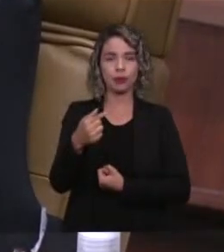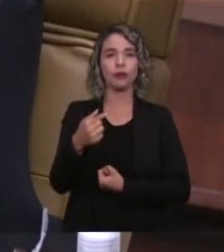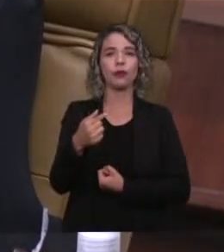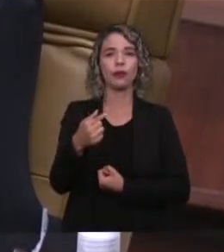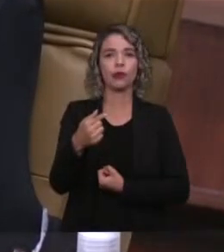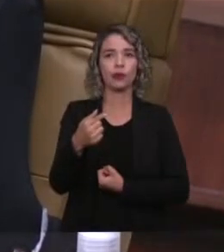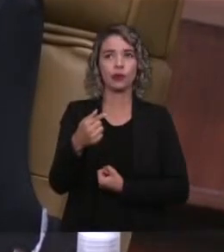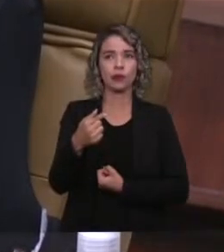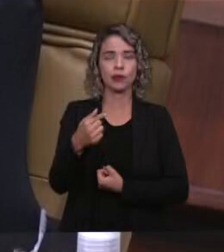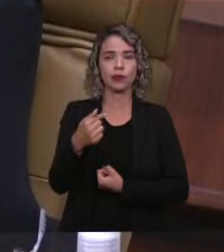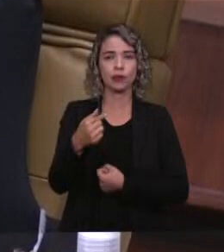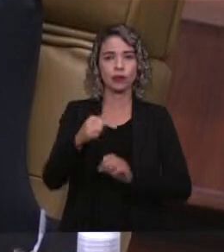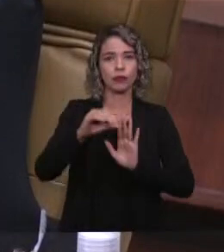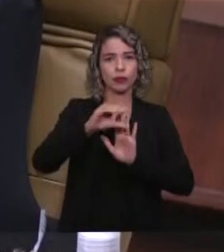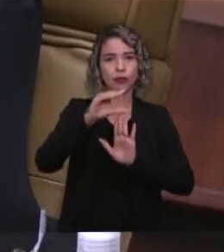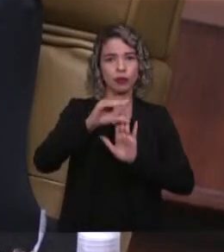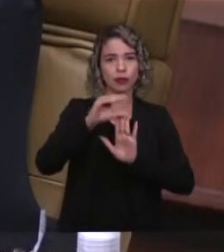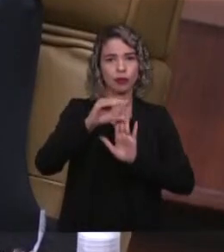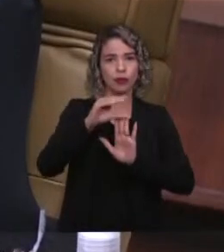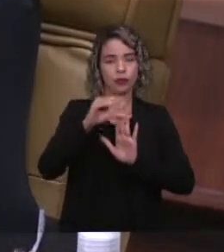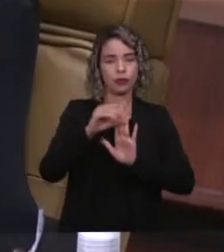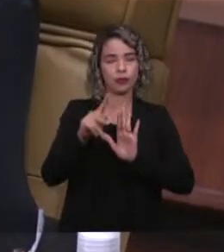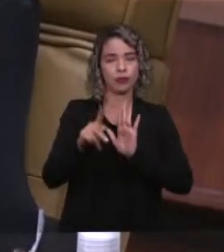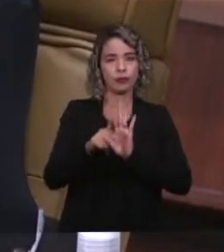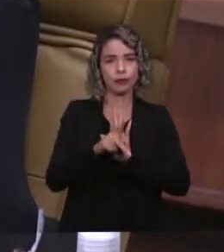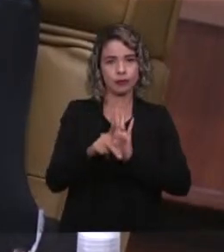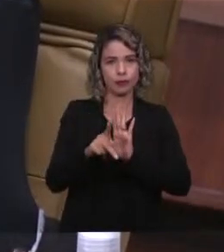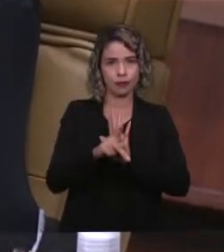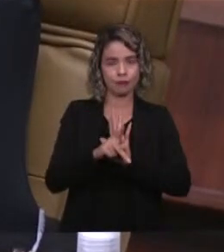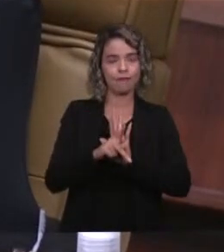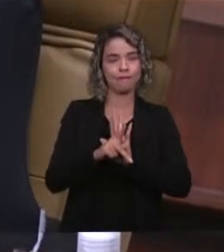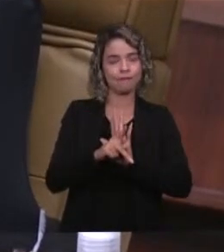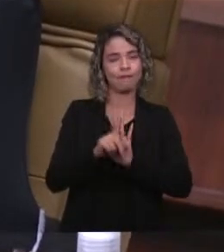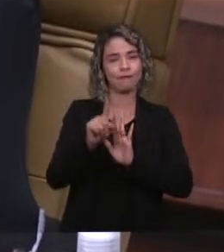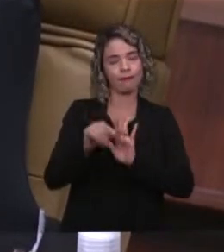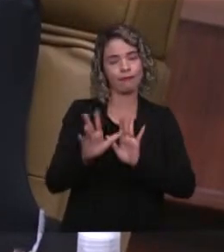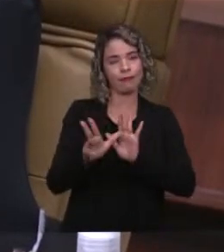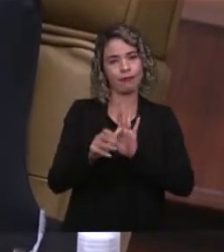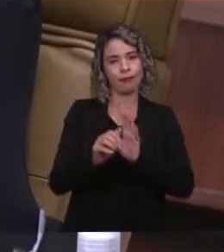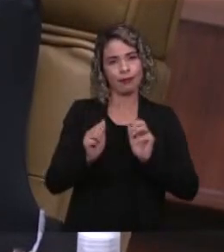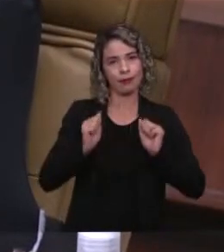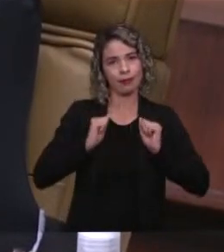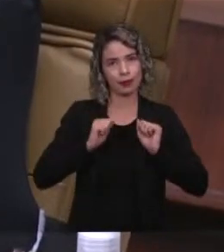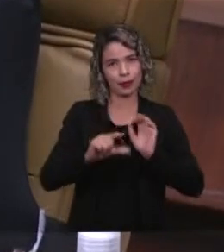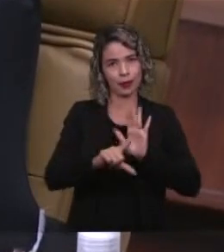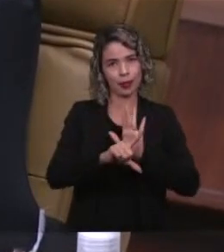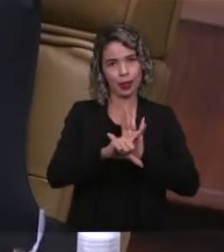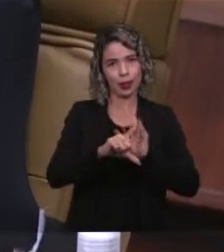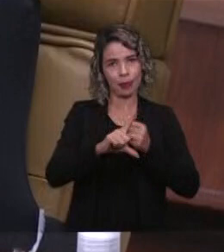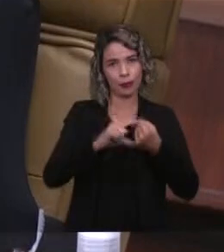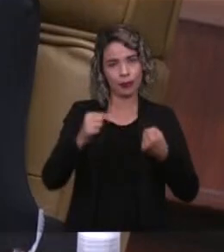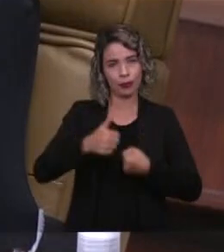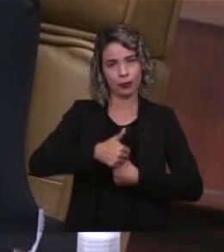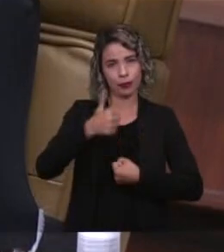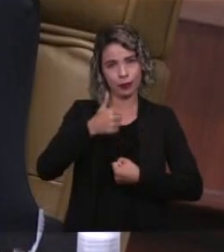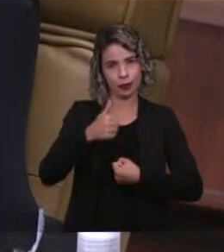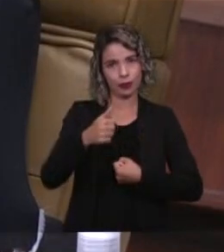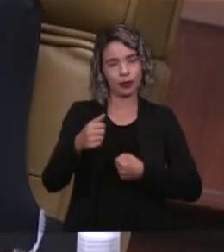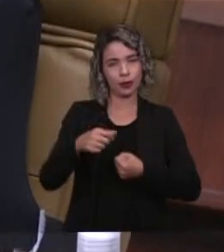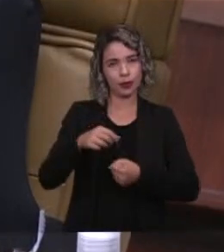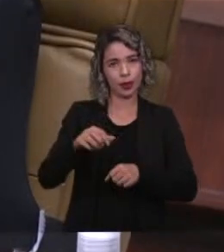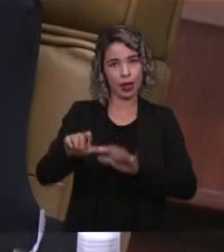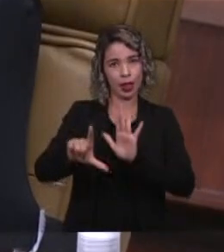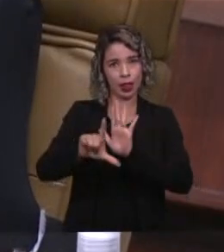caput, do Código Penal, que é corrupção passiva, artigo 1º, caput, da Lei de Lavagem de